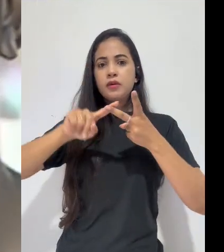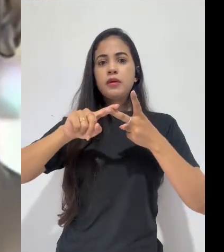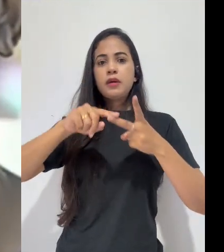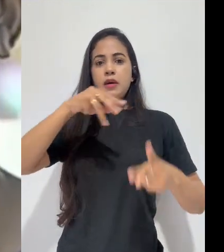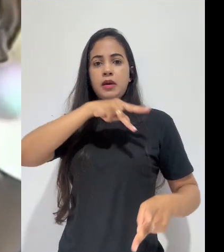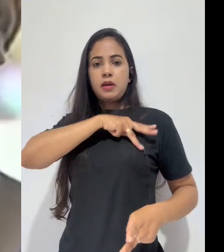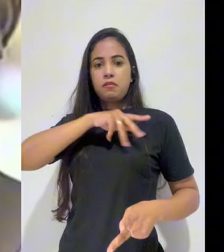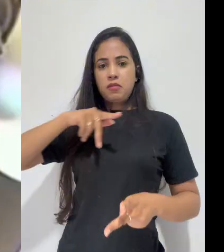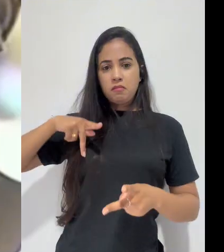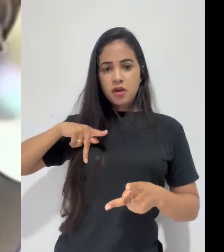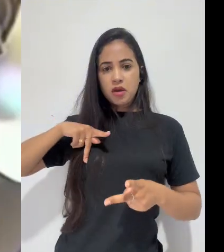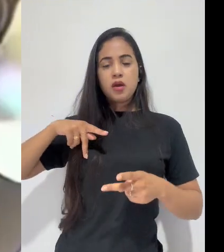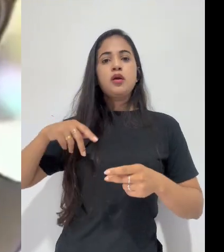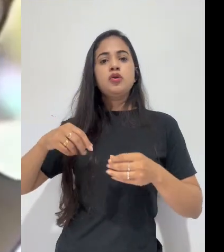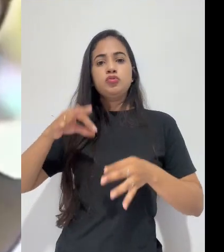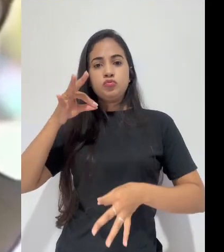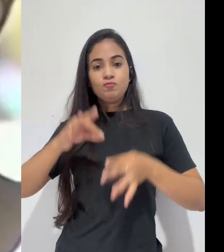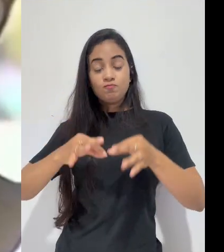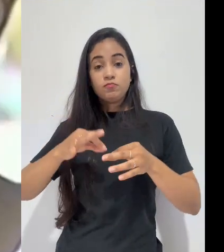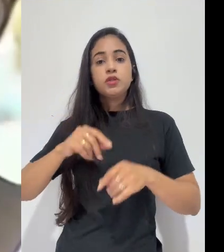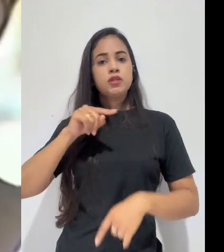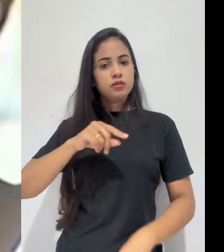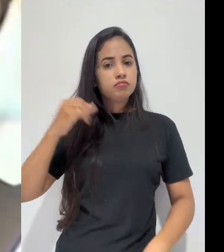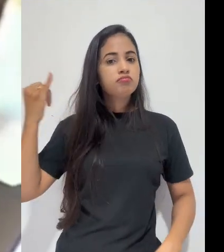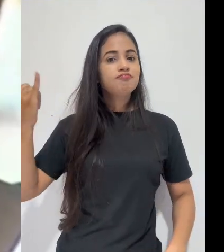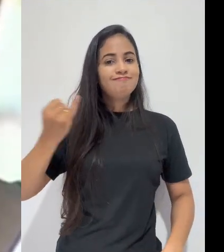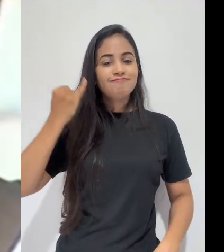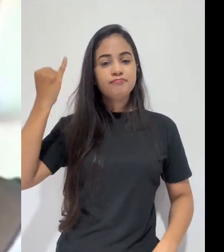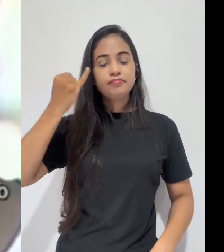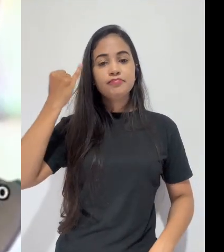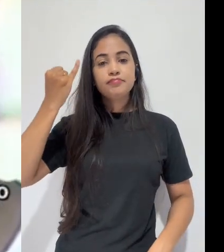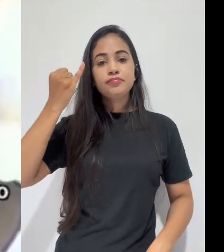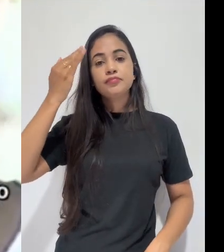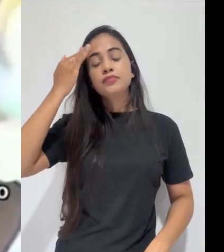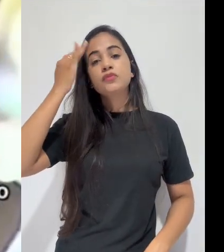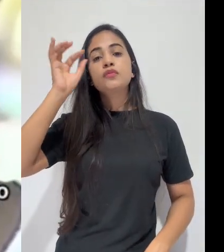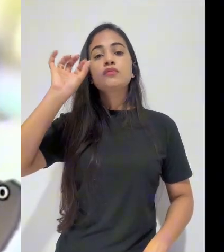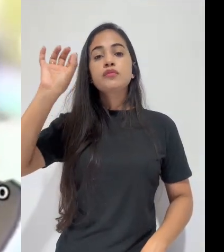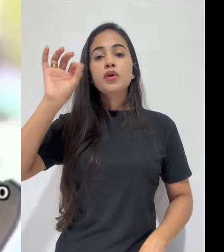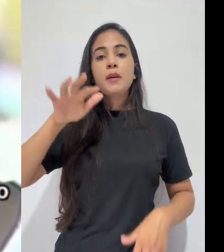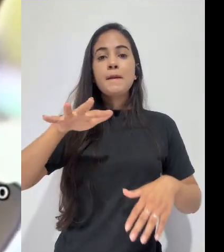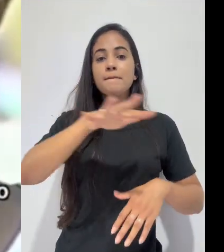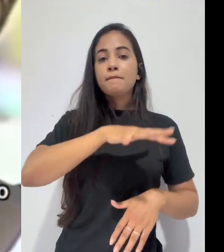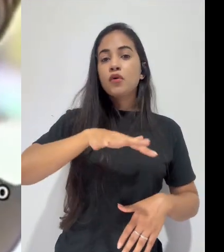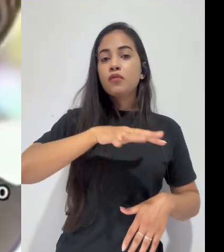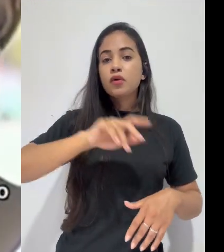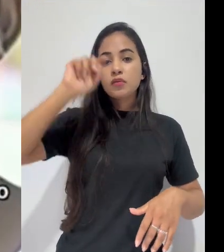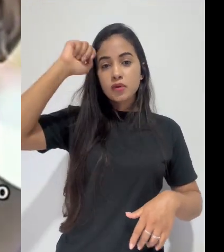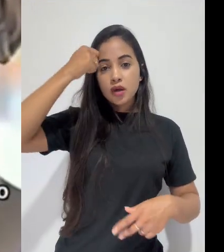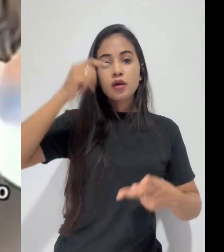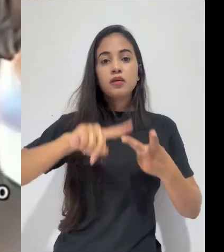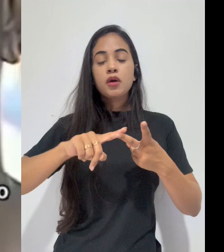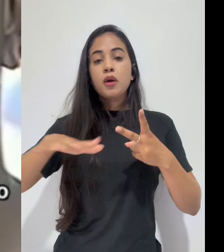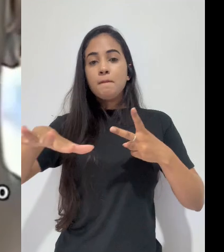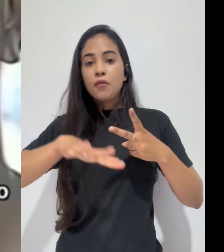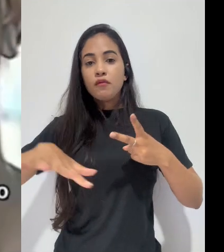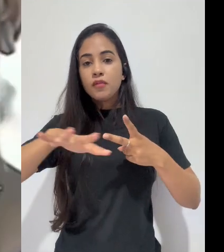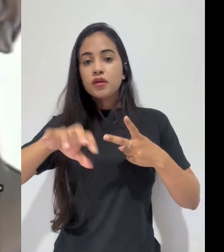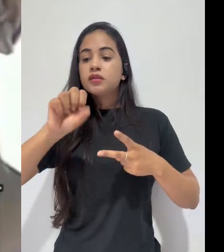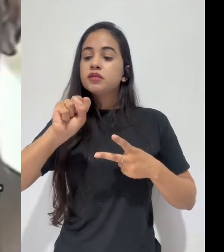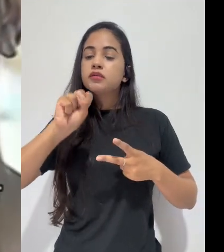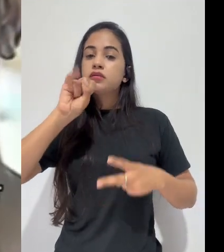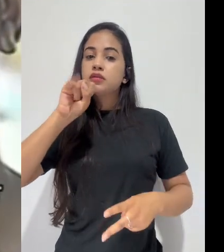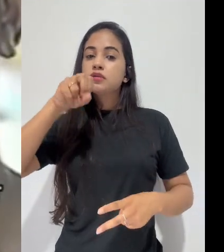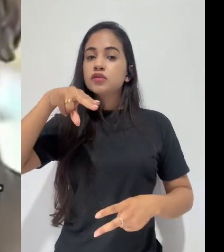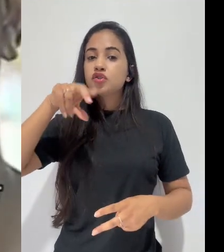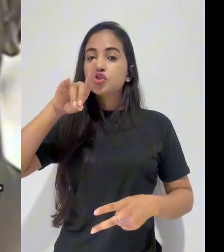pelo Ministério do Trabalho, Ministério da Justiça, como um caso importantíssimo. Entendemos que, tanto para o movimento negro como para o movimento sindical, é